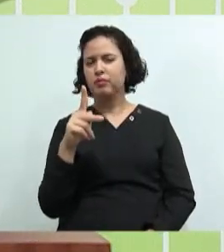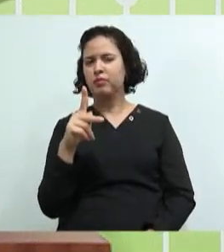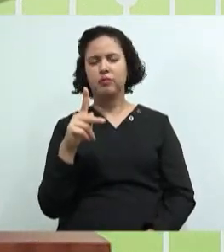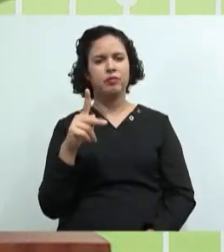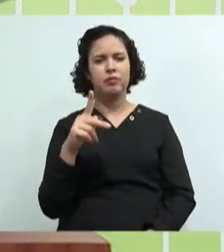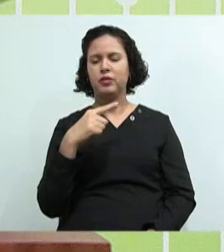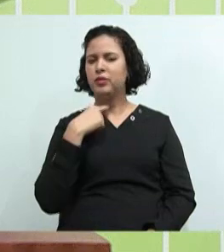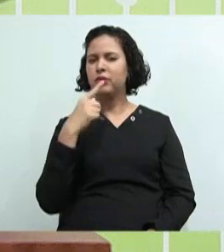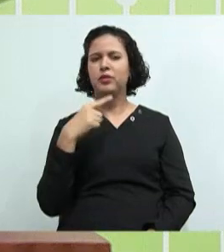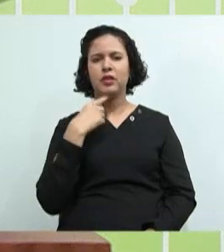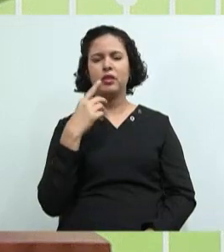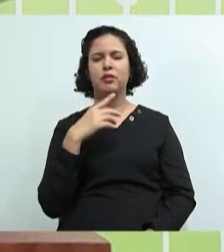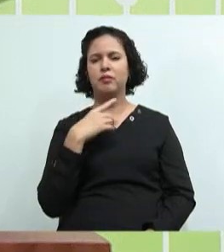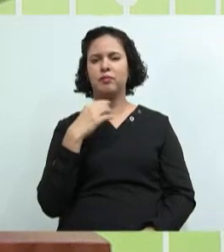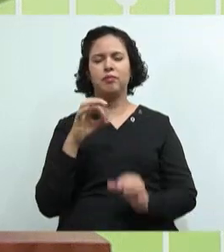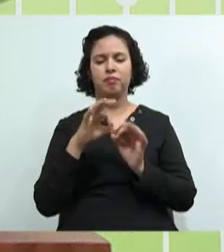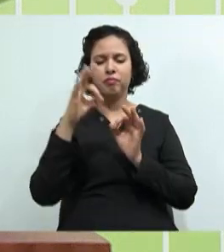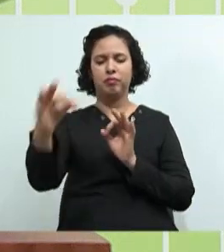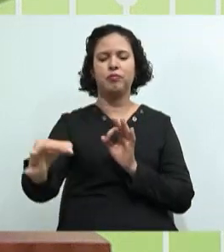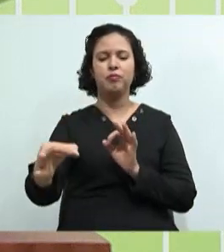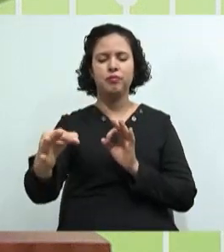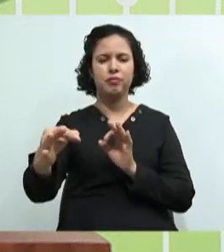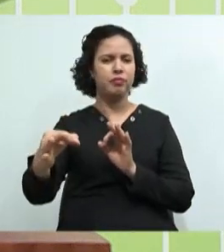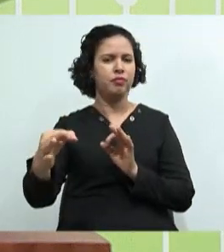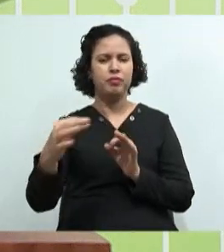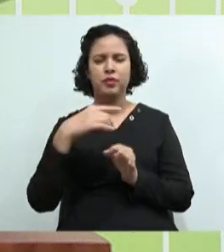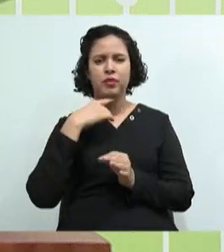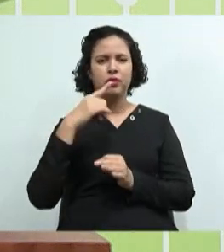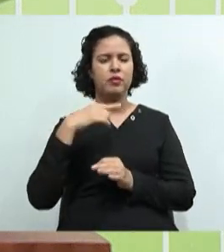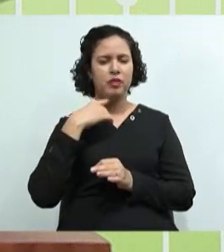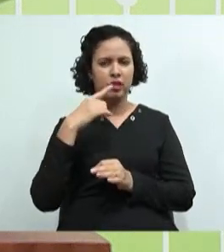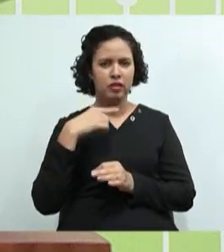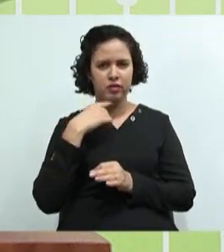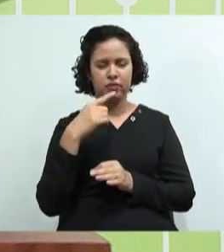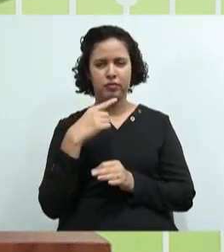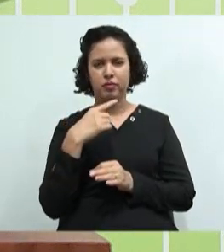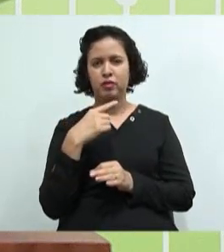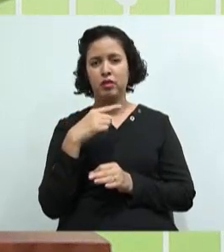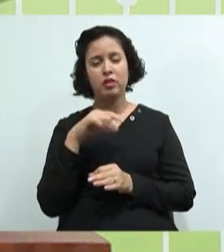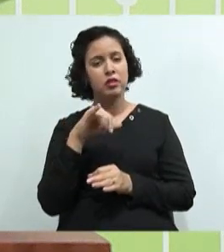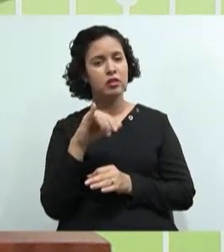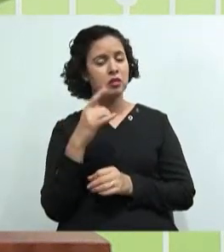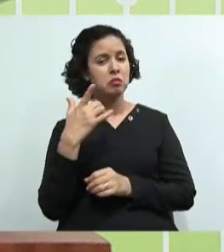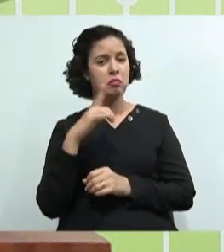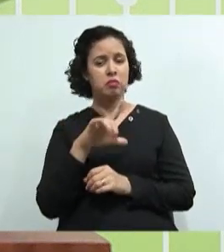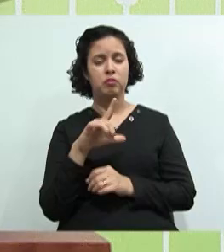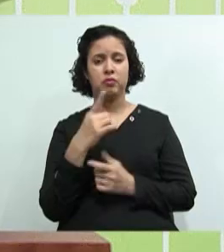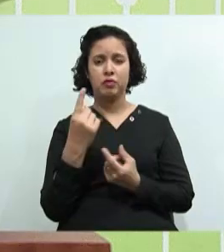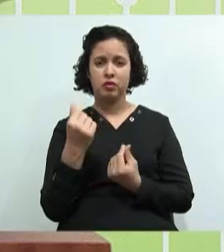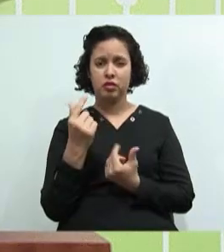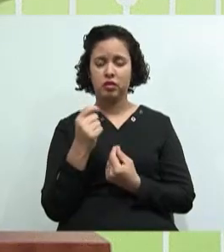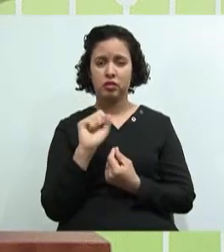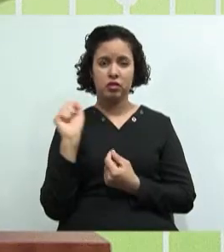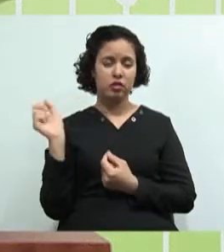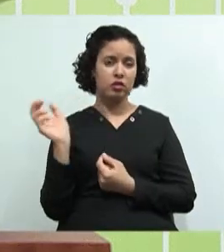alcançável. A não ser que realmente você saiba que vai ter um aporte de recurso financeiro muito grande e você tenha condições de alcançar